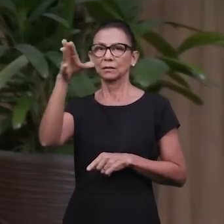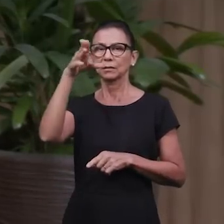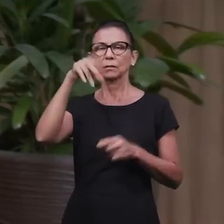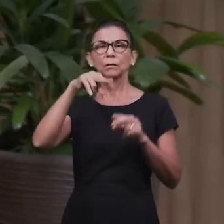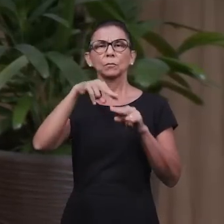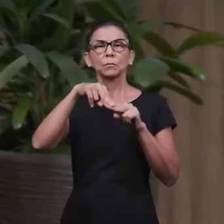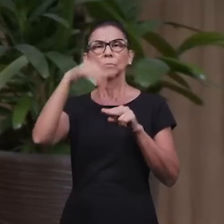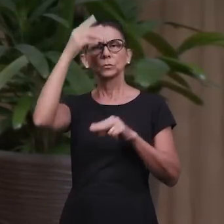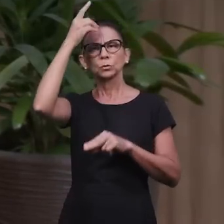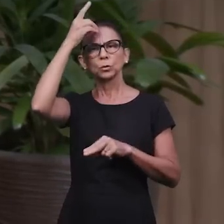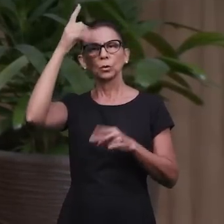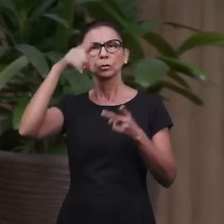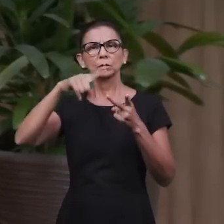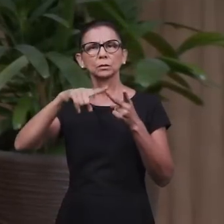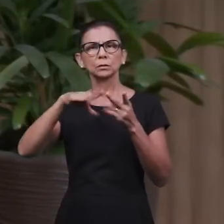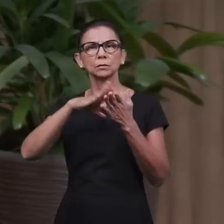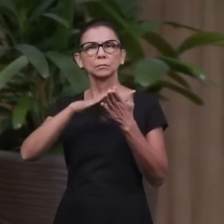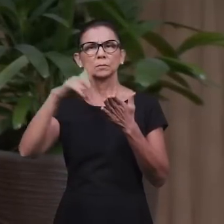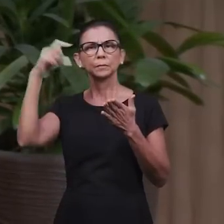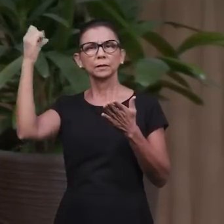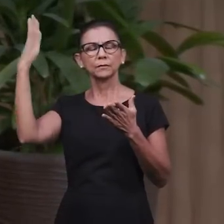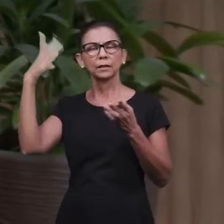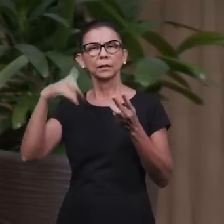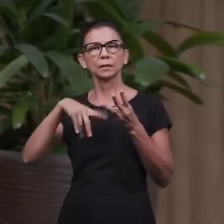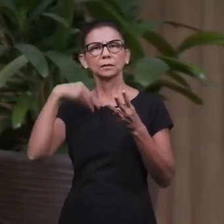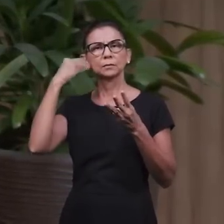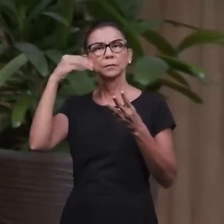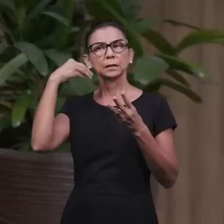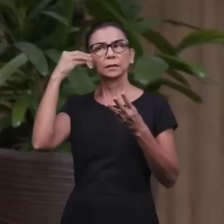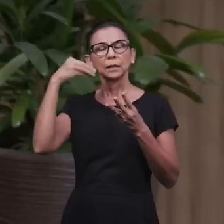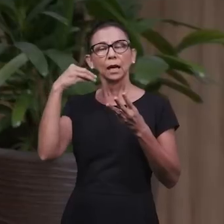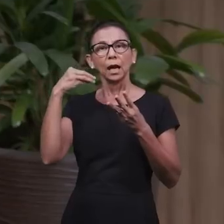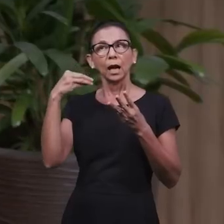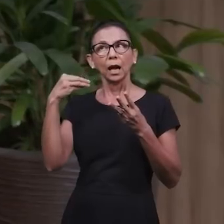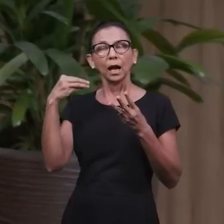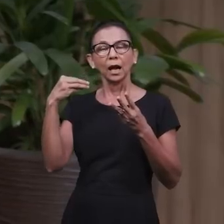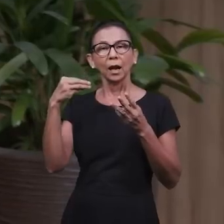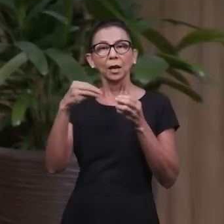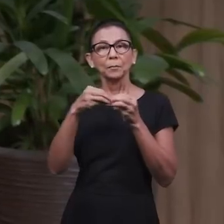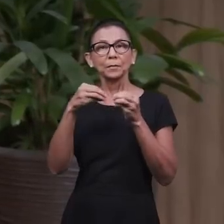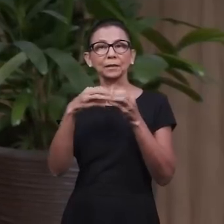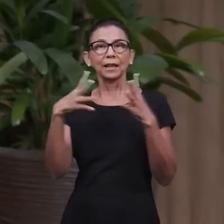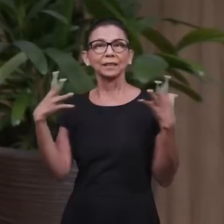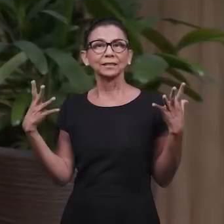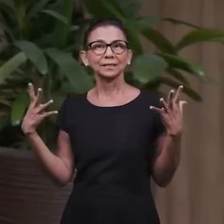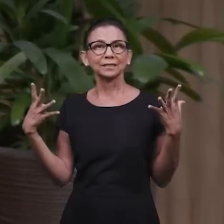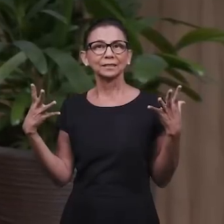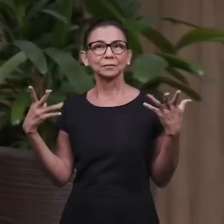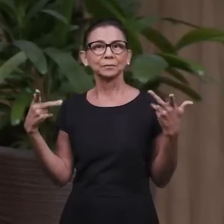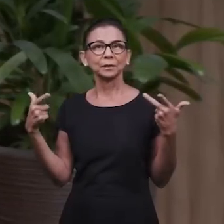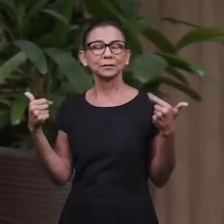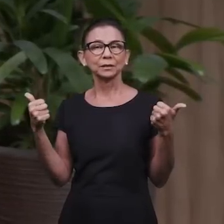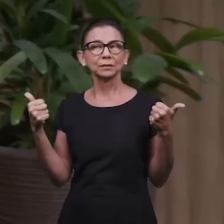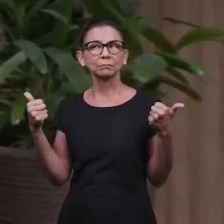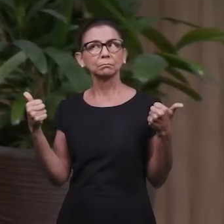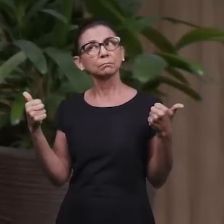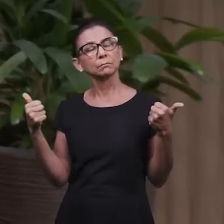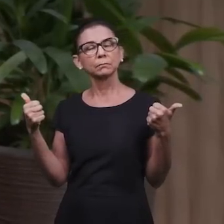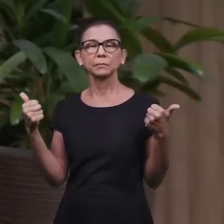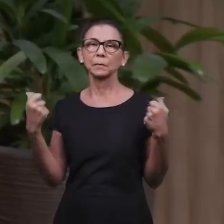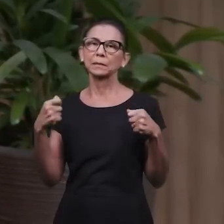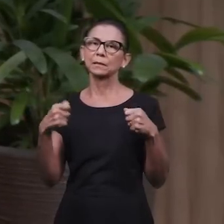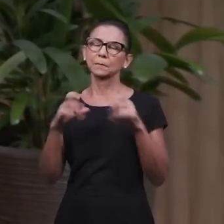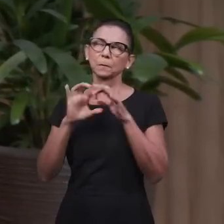dos dons espirituais, da palavra revelada, de experiências e sinais maravilhosos. Só que para isso,